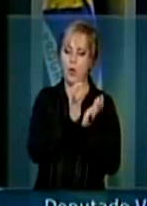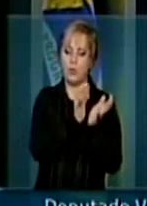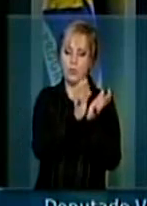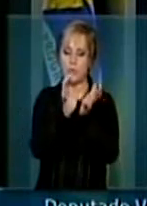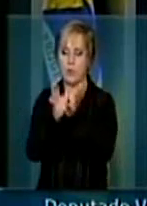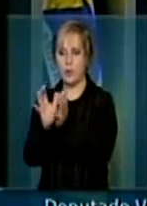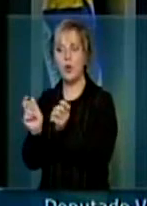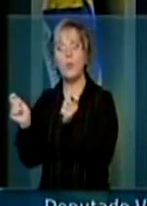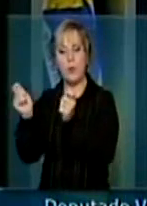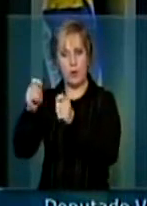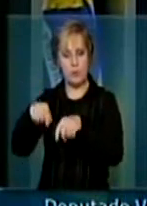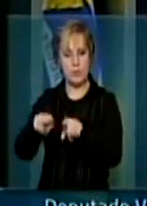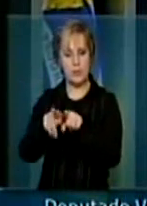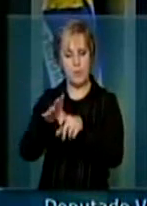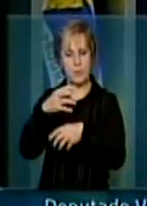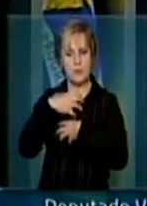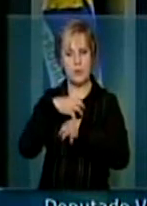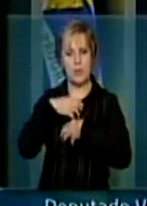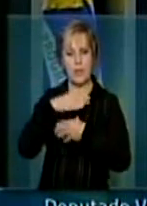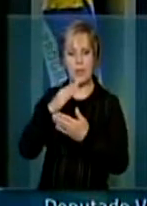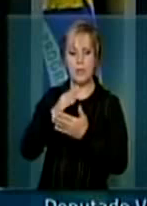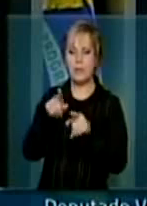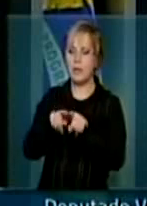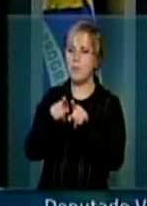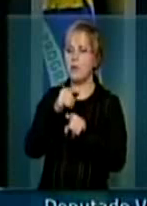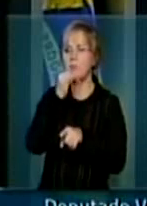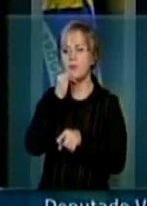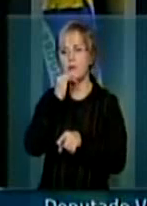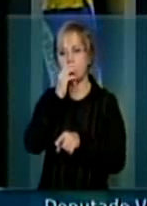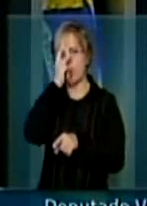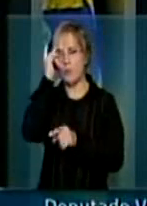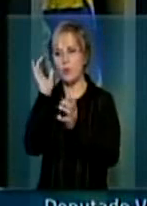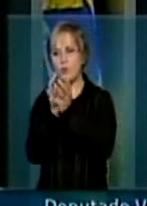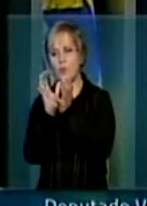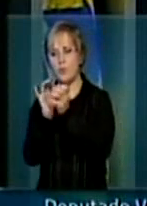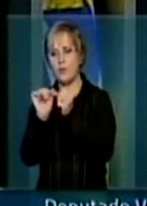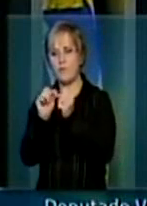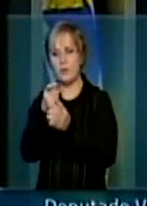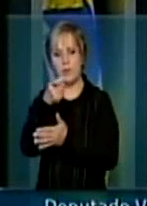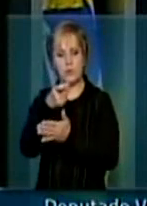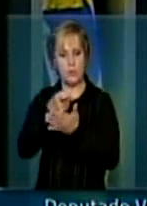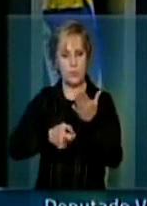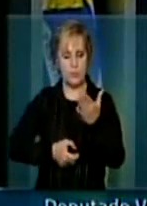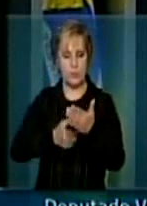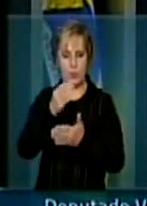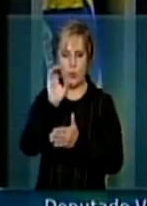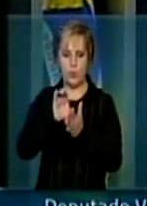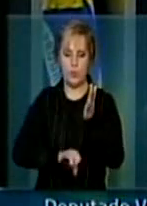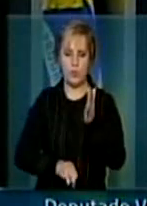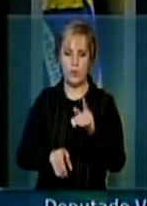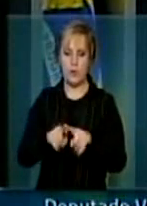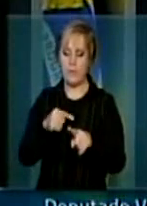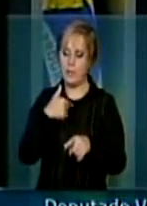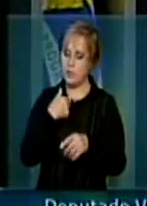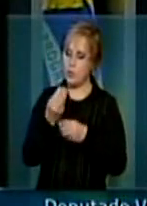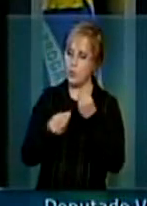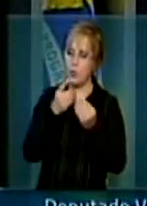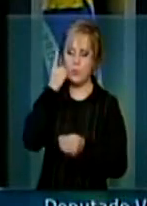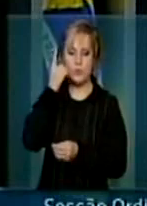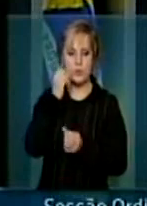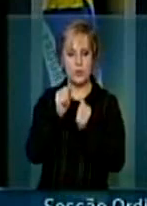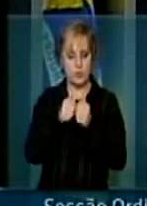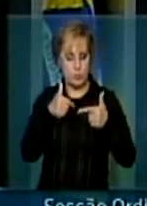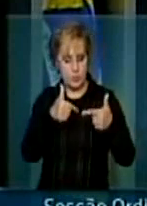ser atingidos, inclusive quem fez concursos, mas como um deputado que tem a luta, e juntamente com os meus companheiros, uma